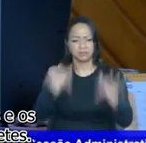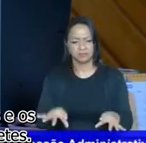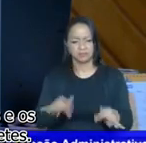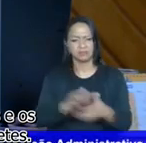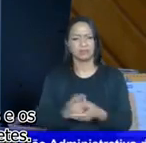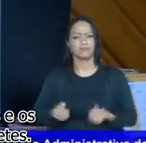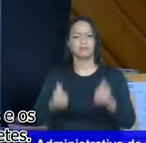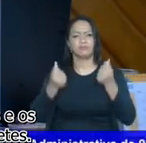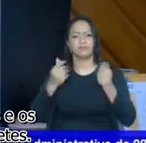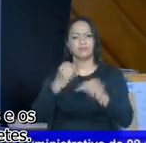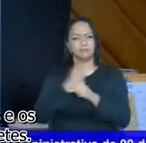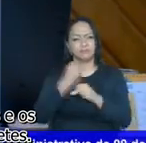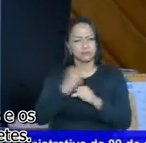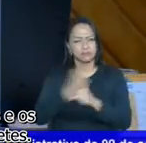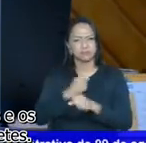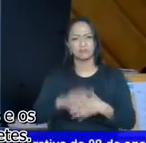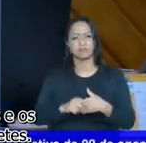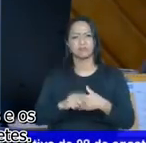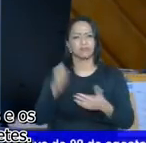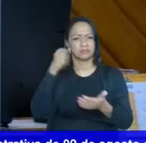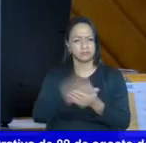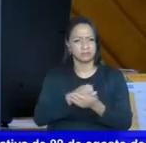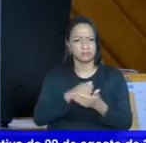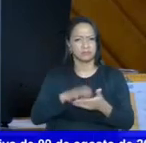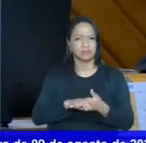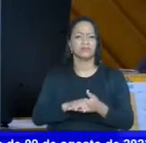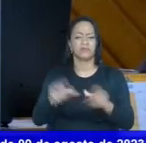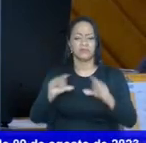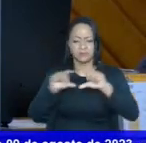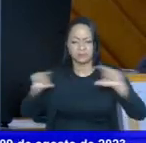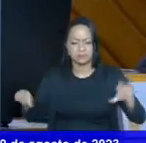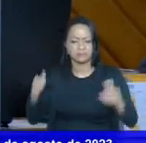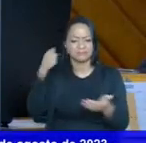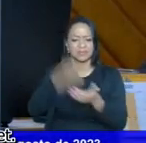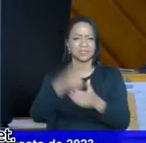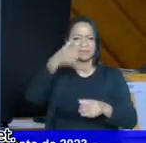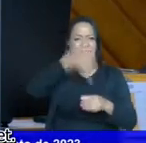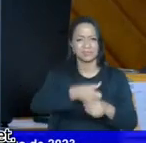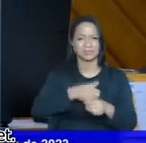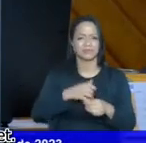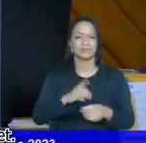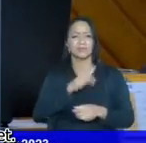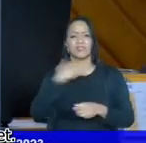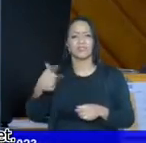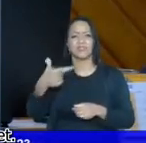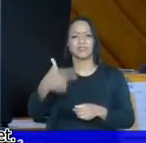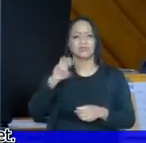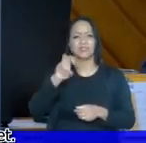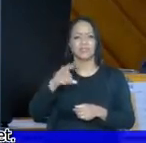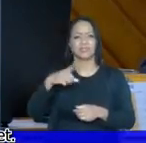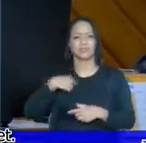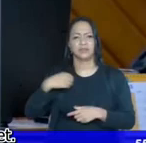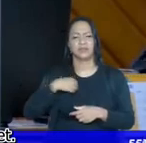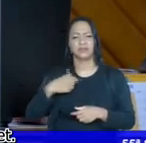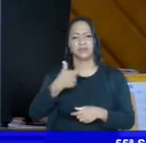valores totais e os valores que foram para pagamento por meio de tickets. No dia 25/8 de 2022, R$